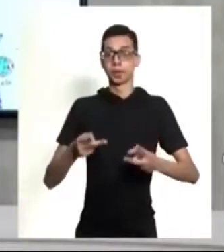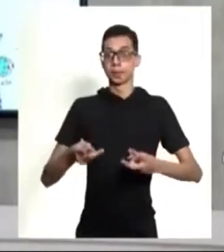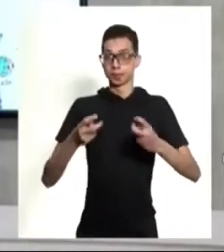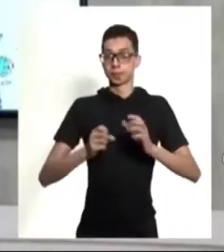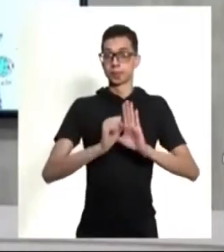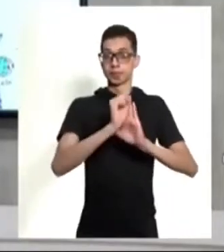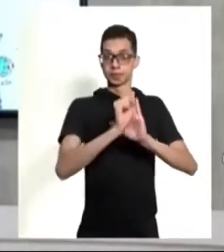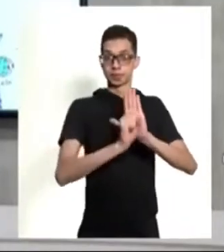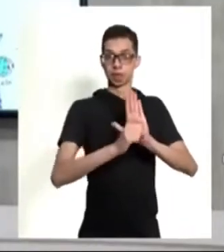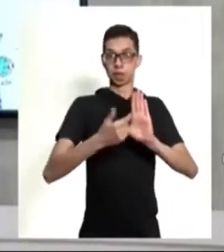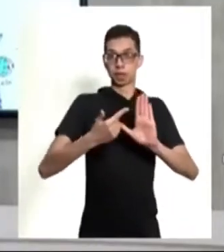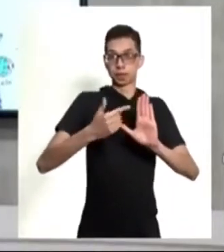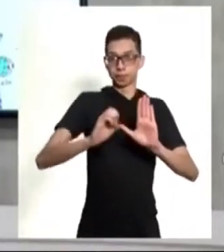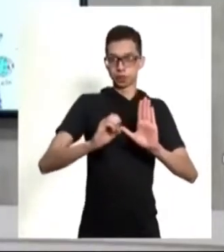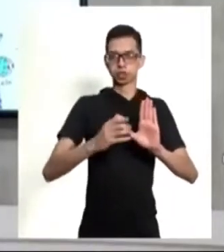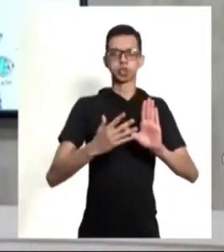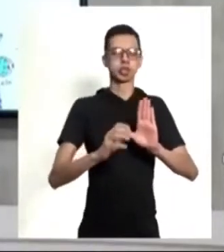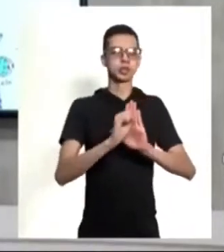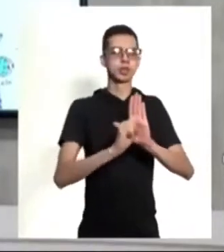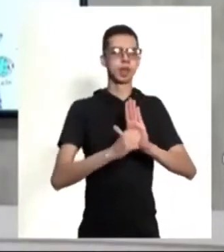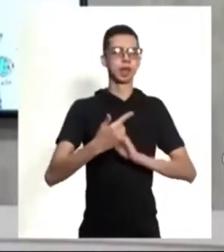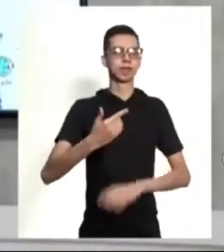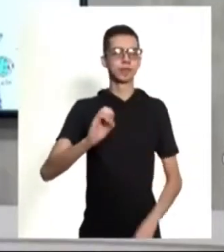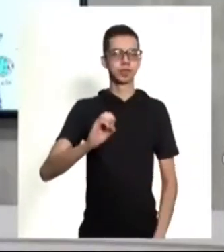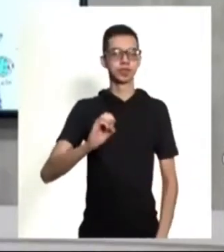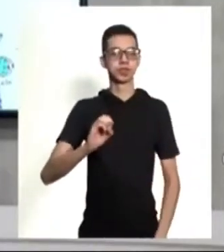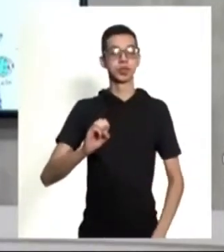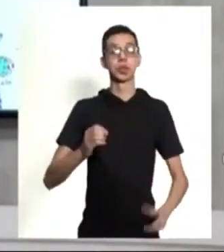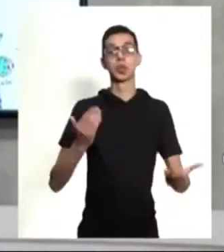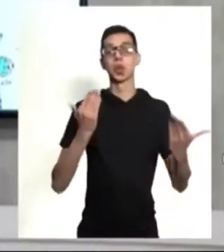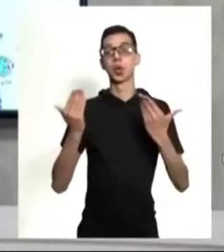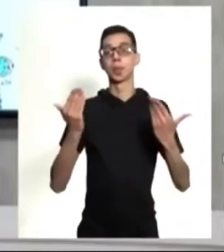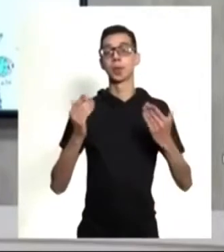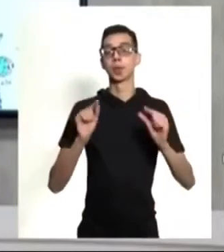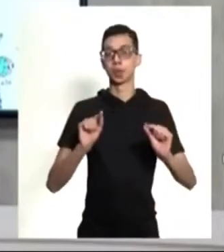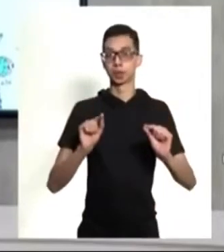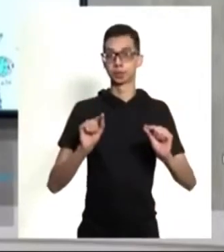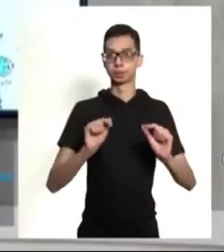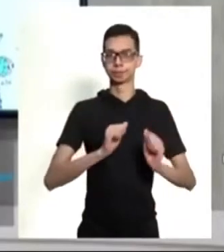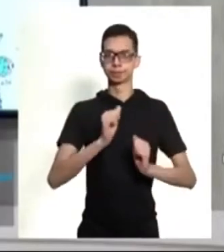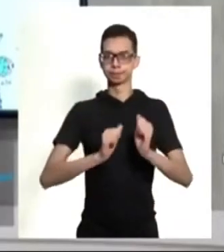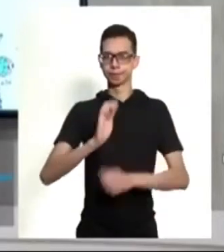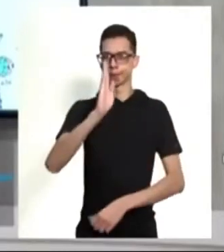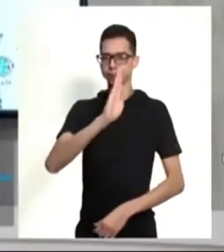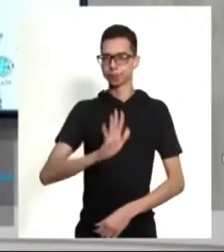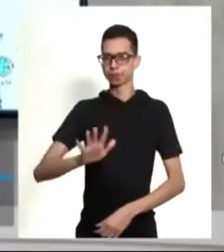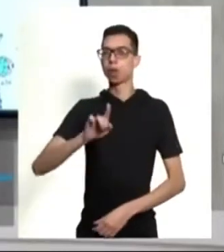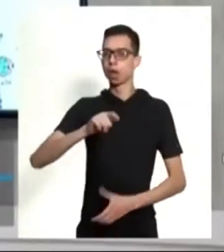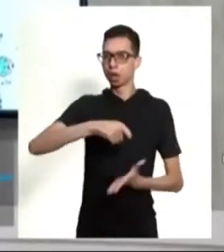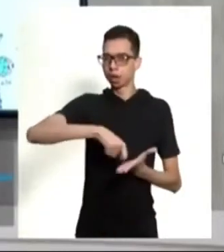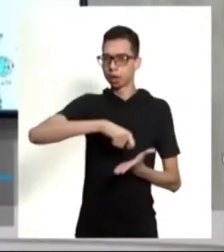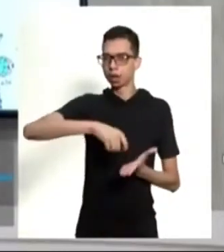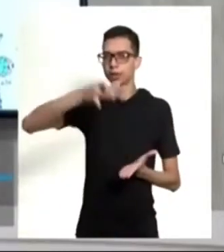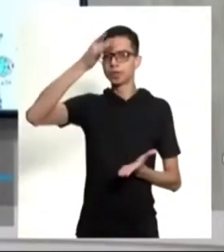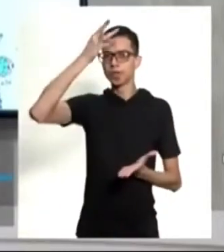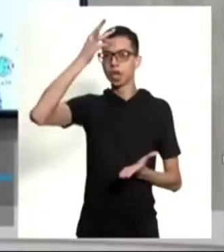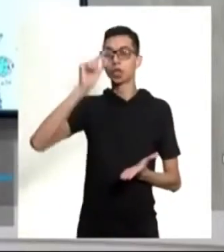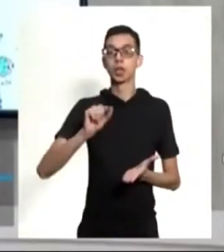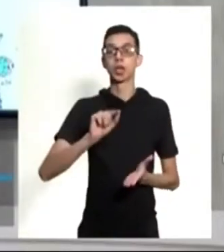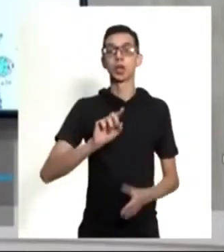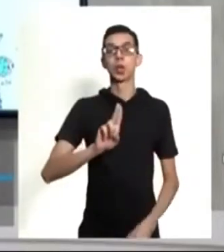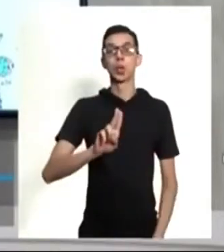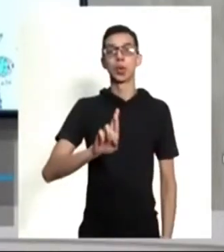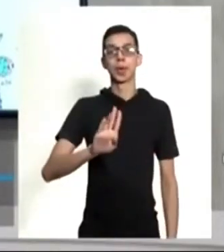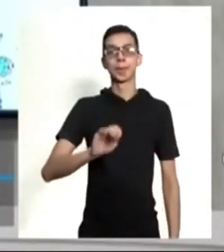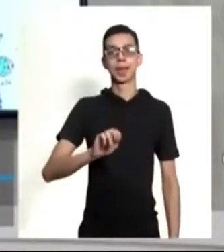século XX, em meados do século XX, associado à industrialização brasileira. Pode anotar aí. A